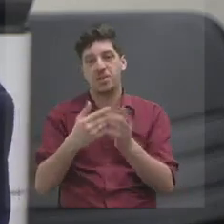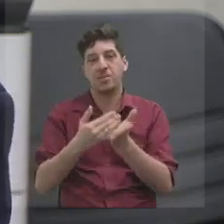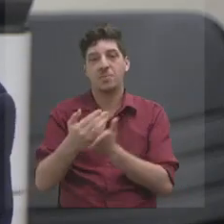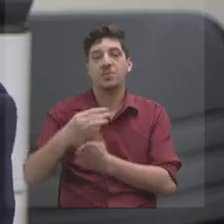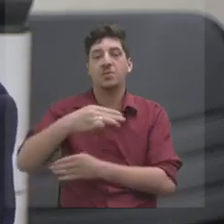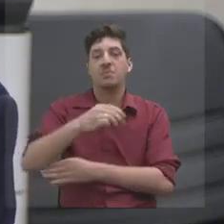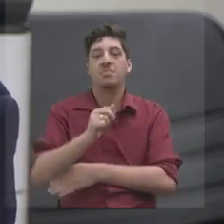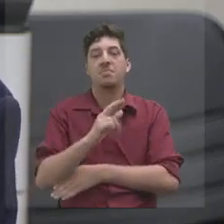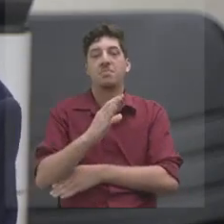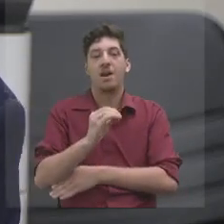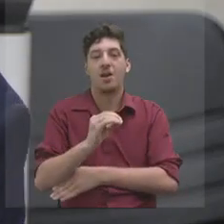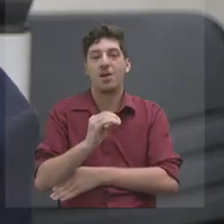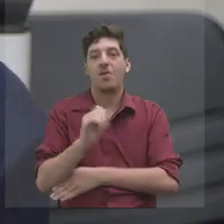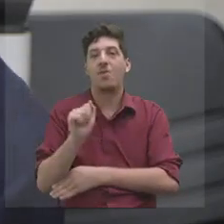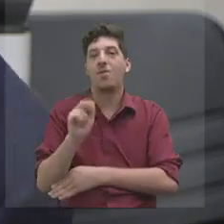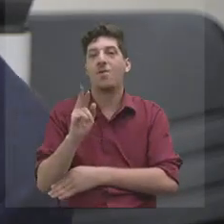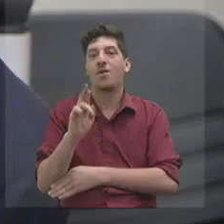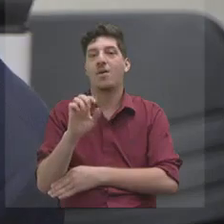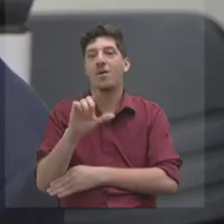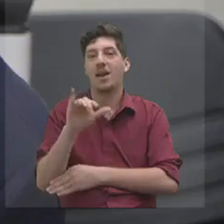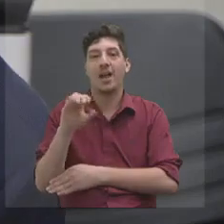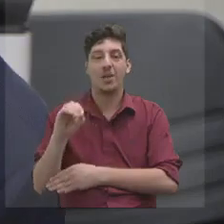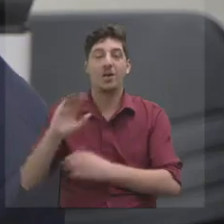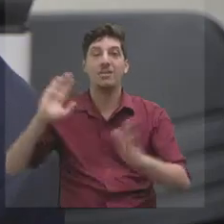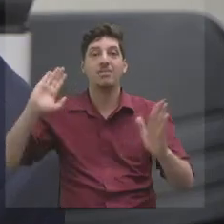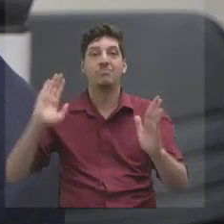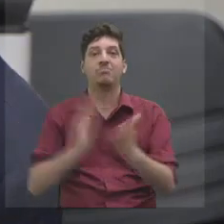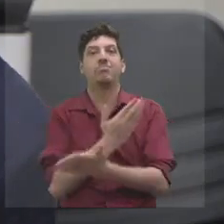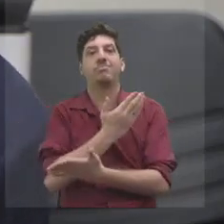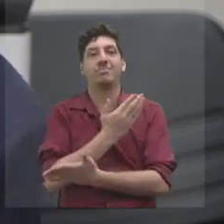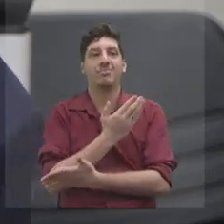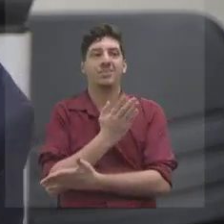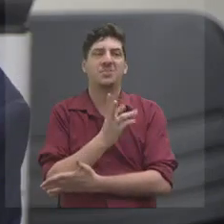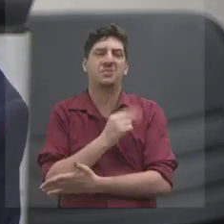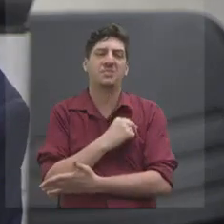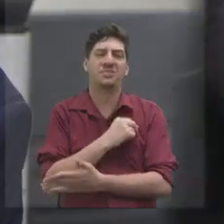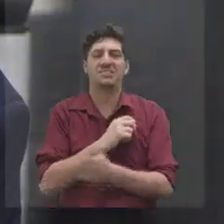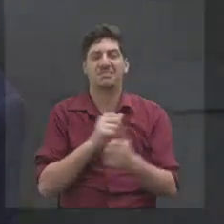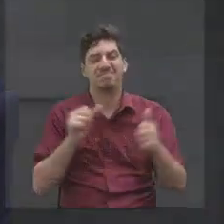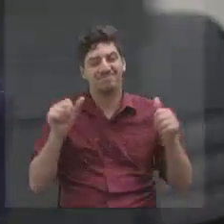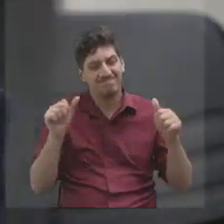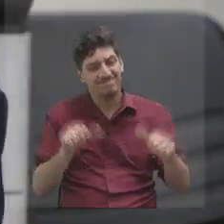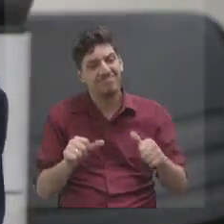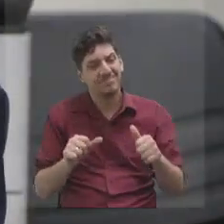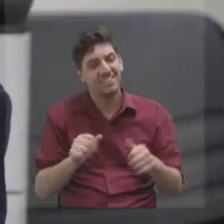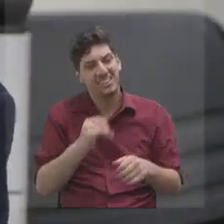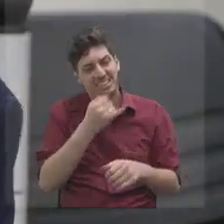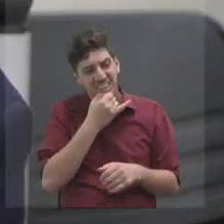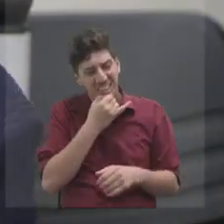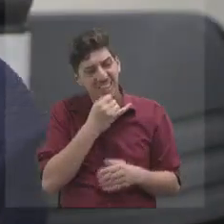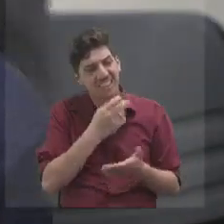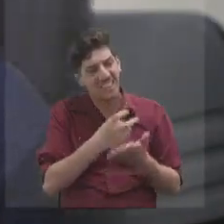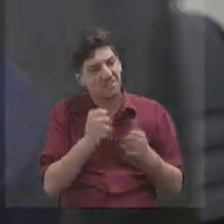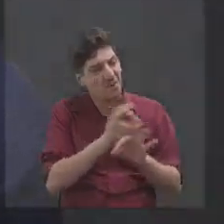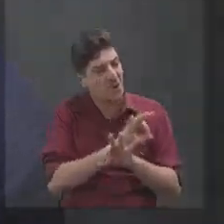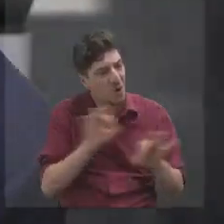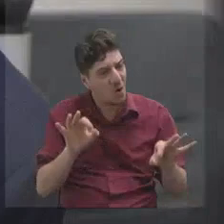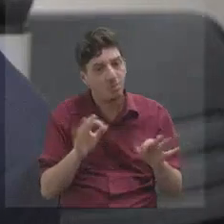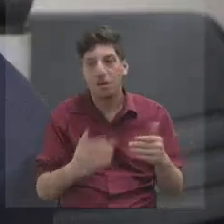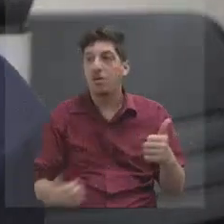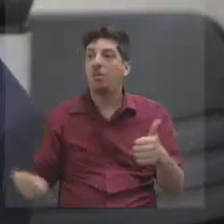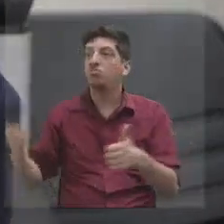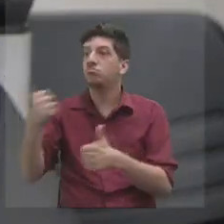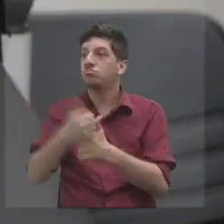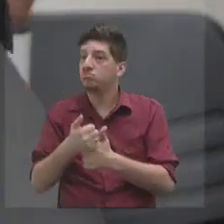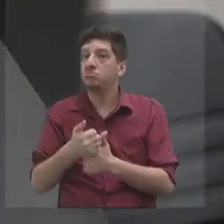Aurélio né Na secretaria o dia que ele saiu foi esse nome que grande Pedro o cara é muito bom veio marcado continua fez um belíssimo trabalho